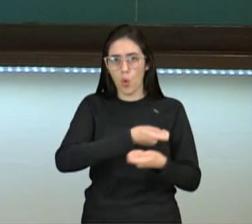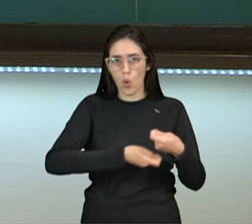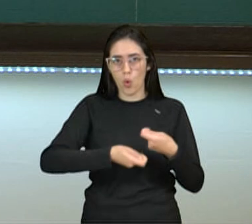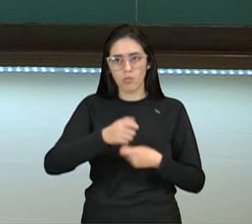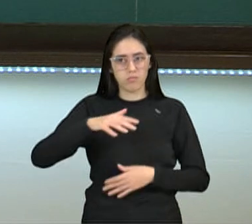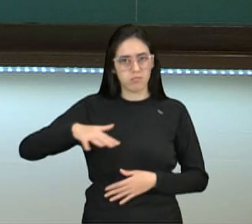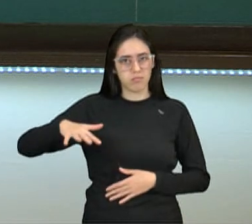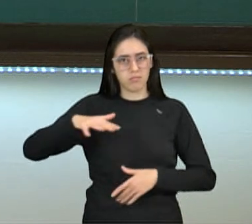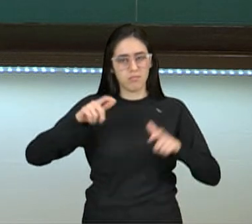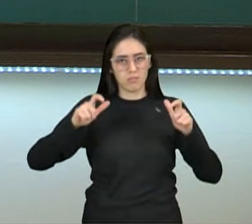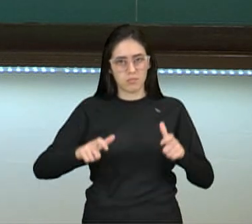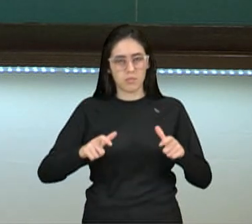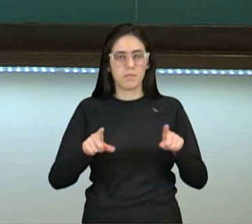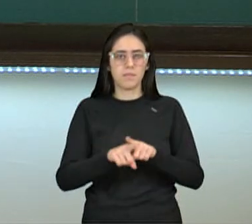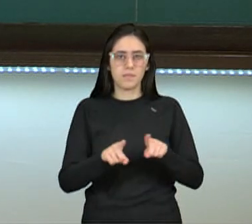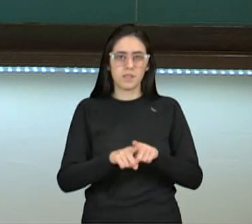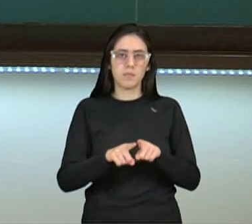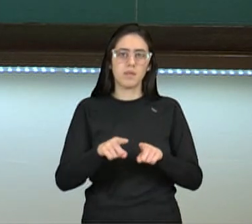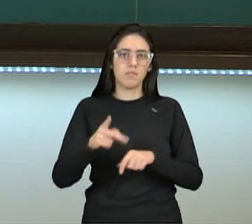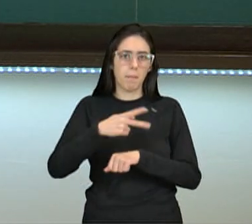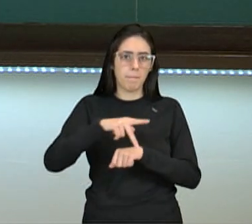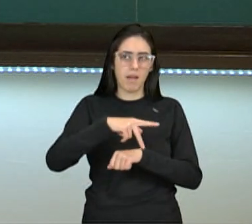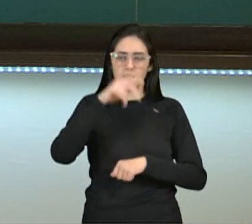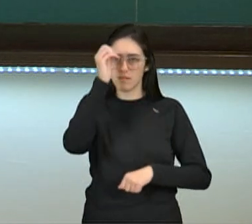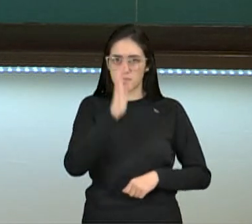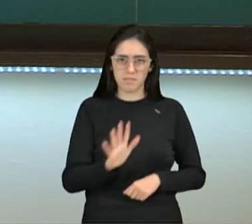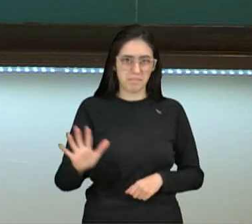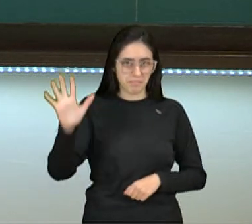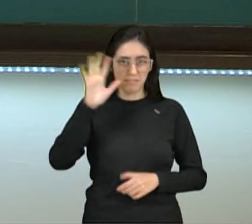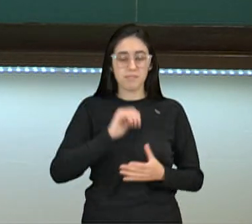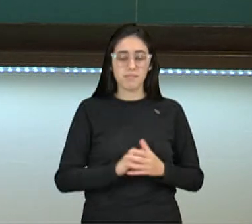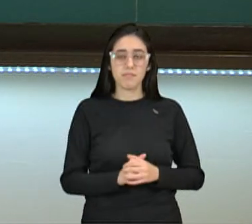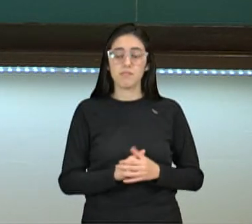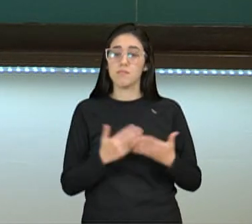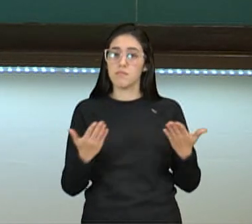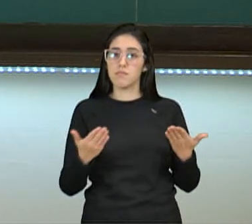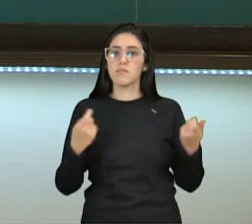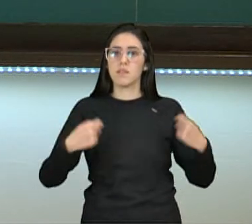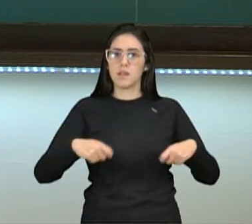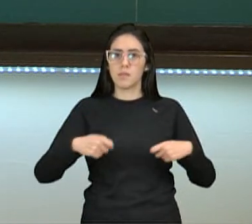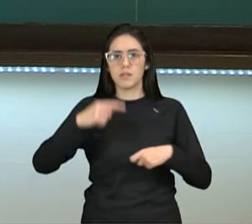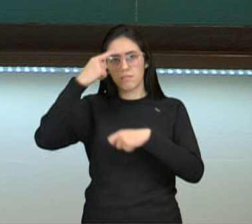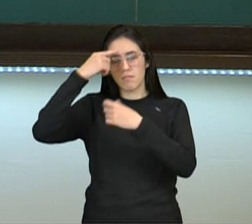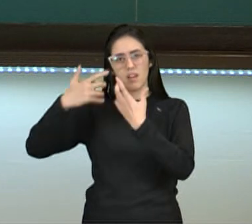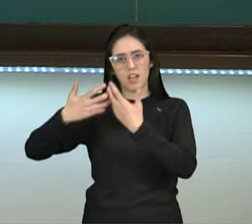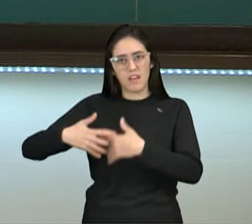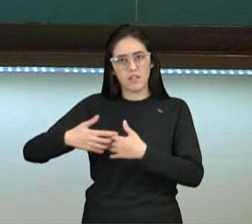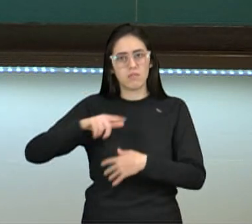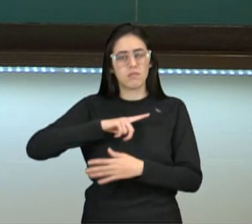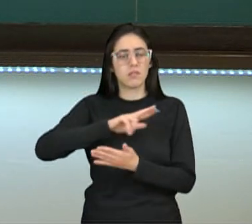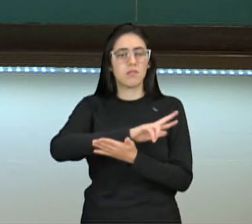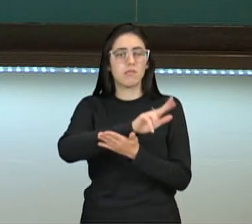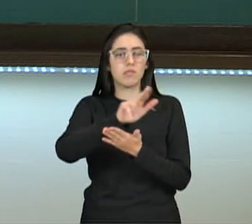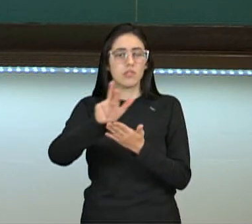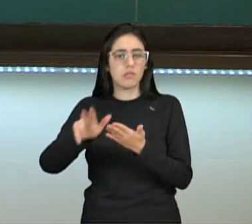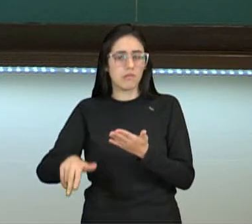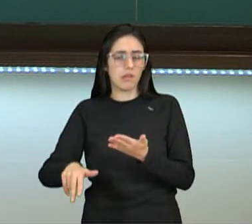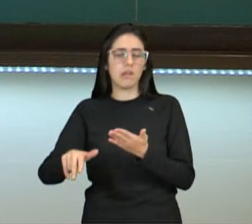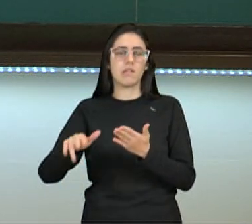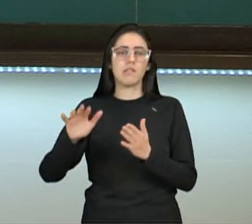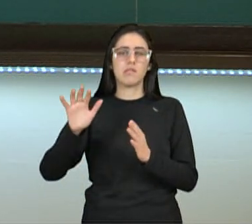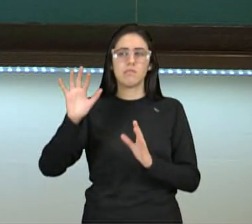de uma região ou do país como um todo. Então, a necessidade da gente refletir sobre os diferentes pontos